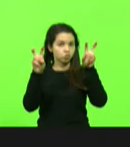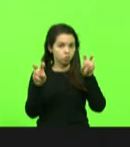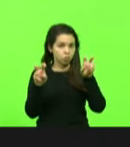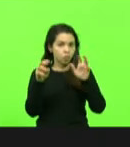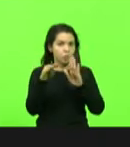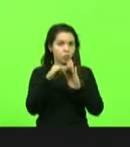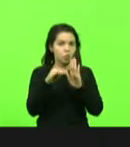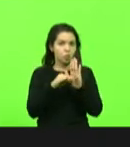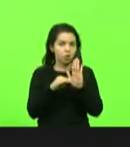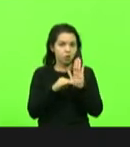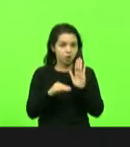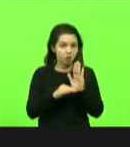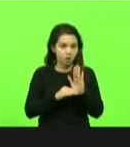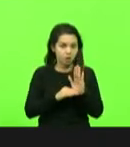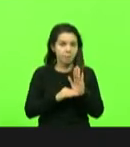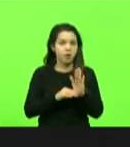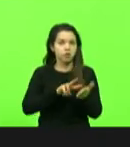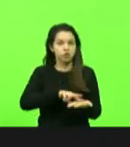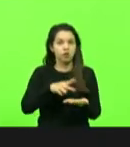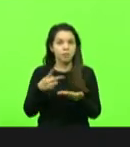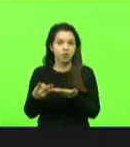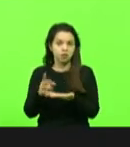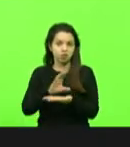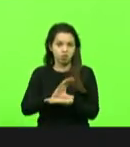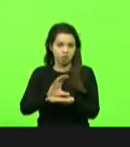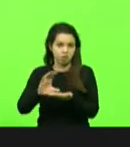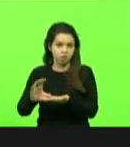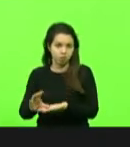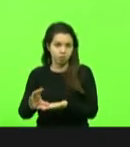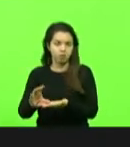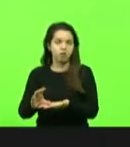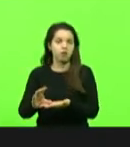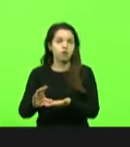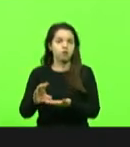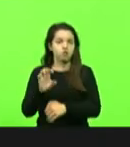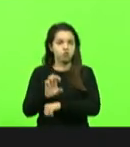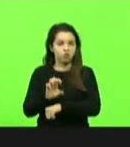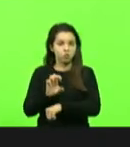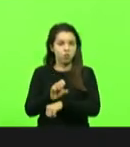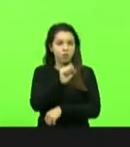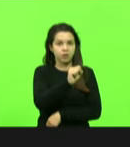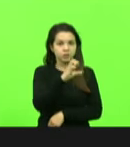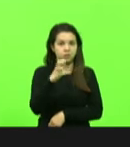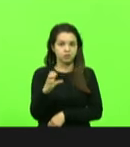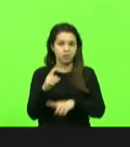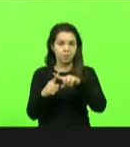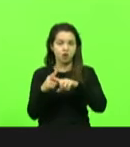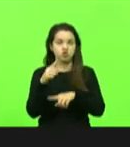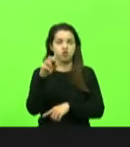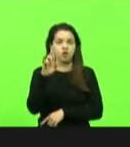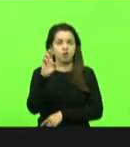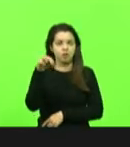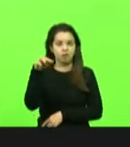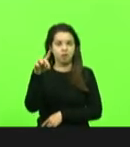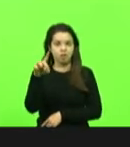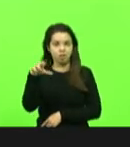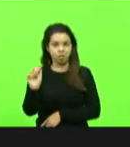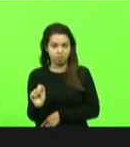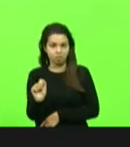de Transferência de Renda Estadual, SC Mais Renda, e que tal operacionalização